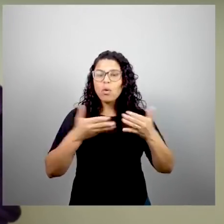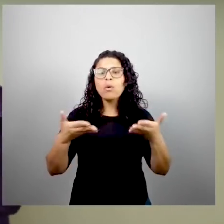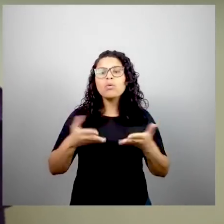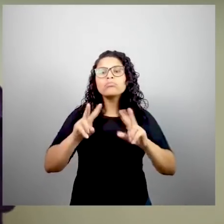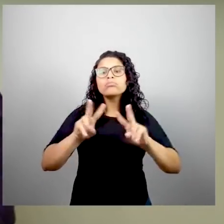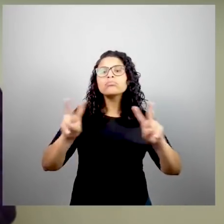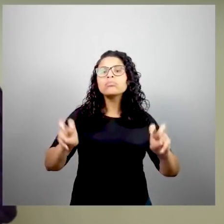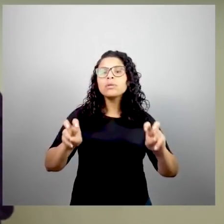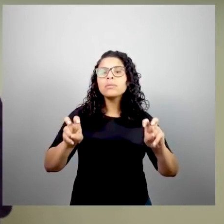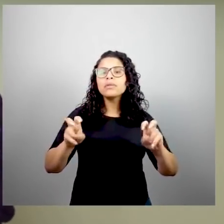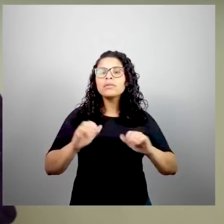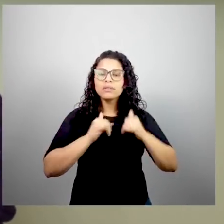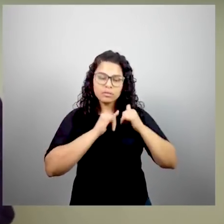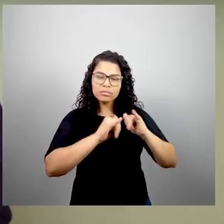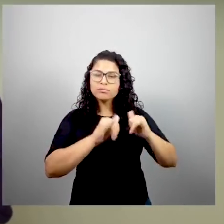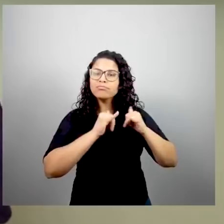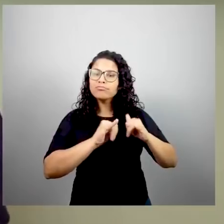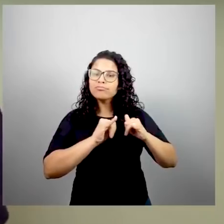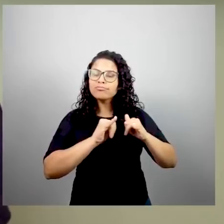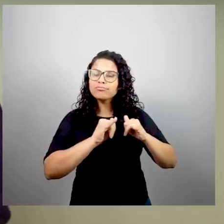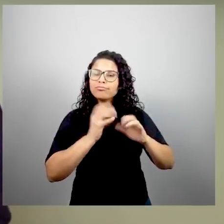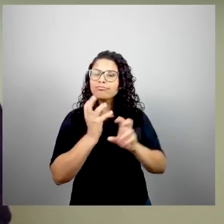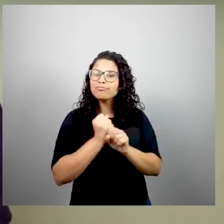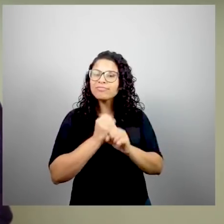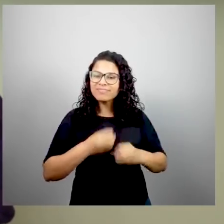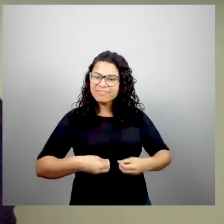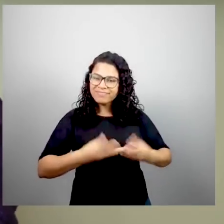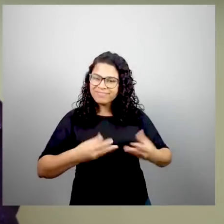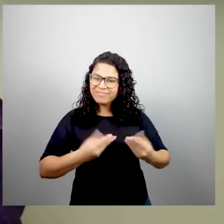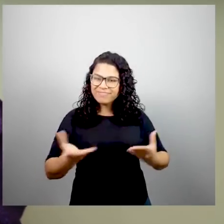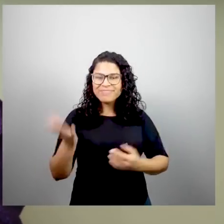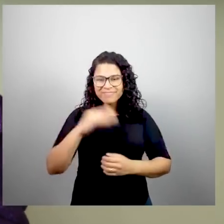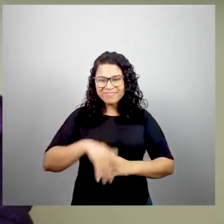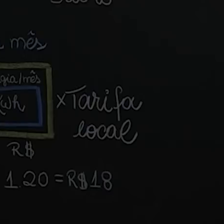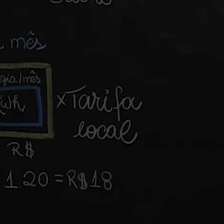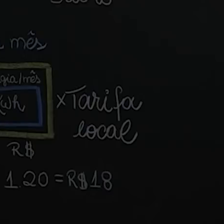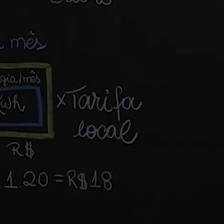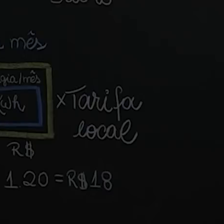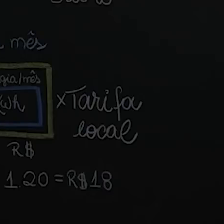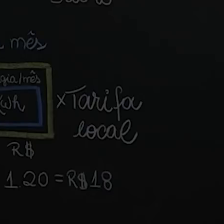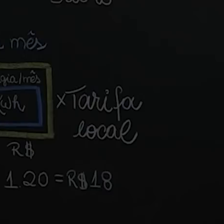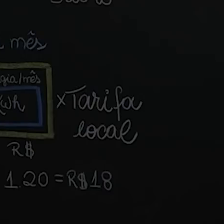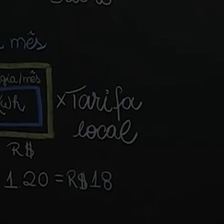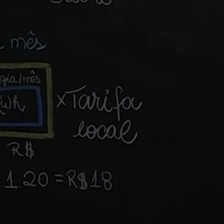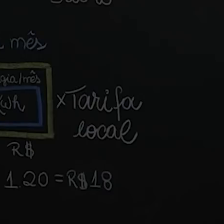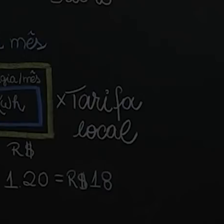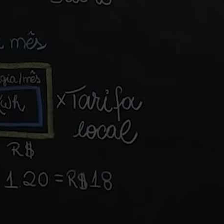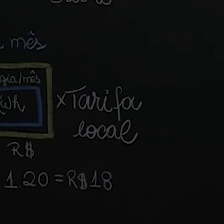hoje falaremos sobre o cálculo do seu consumo. Vamos lá?